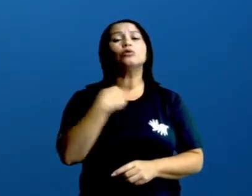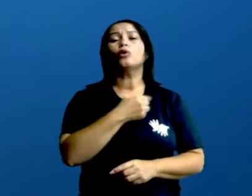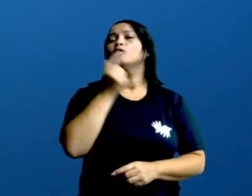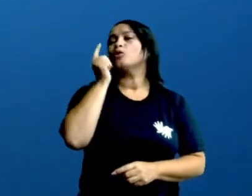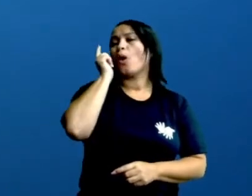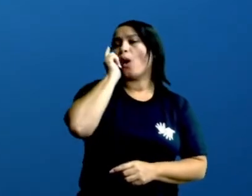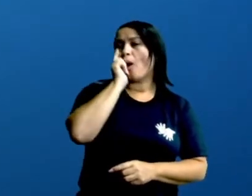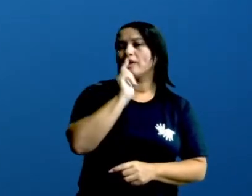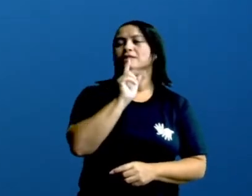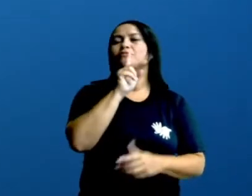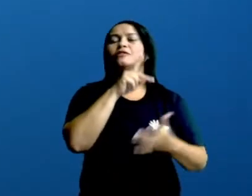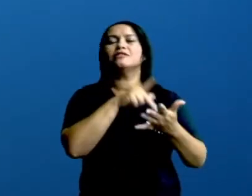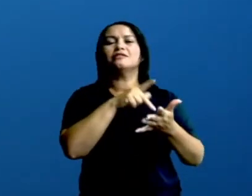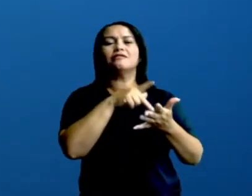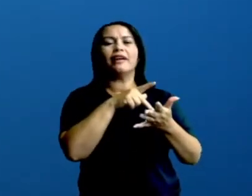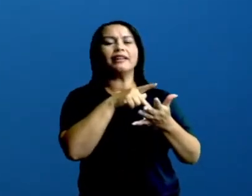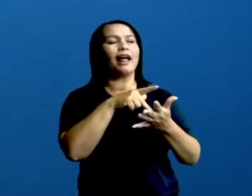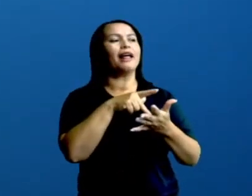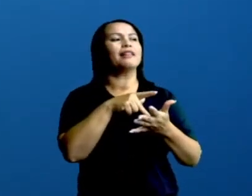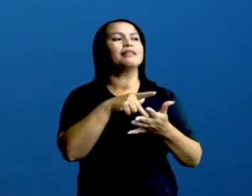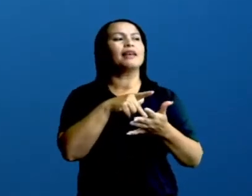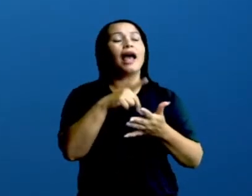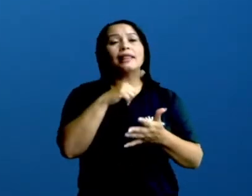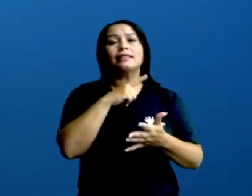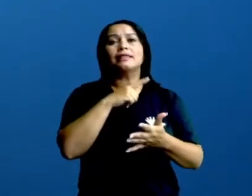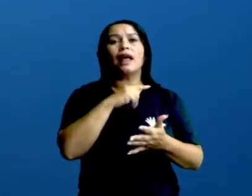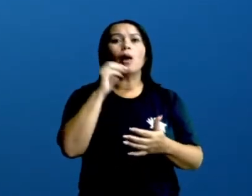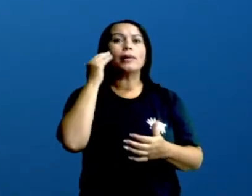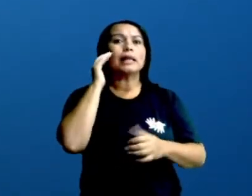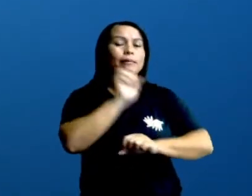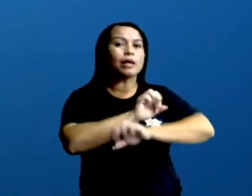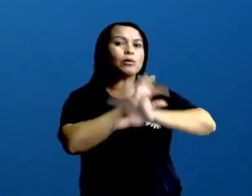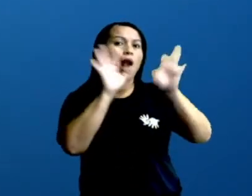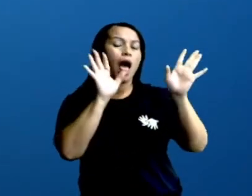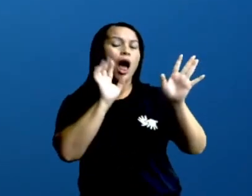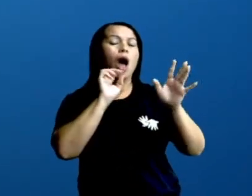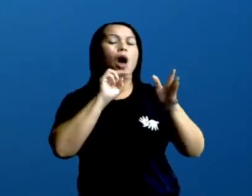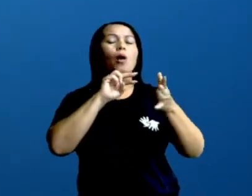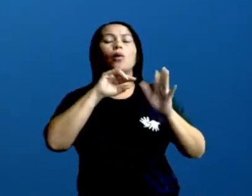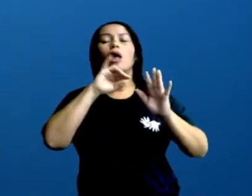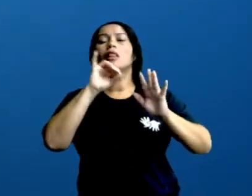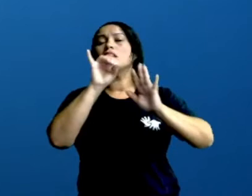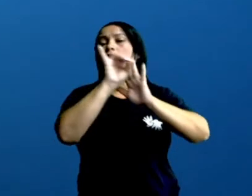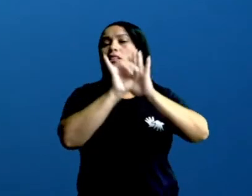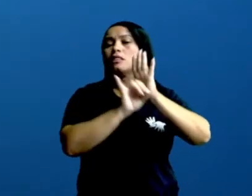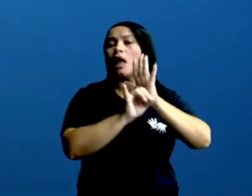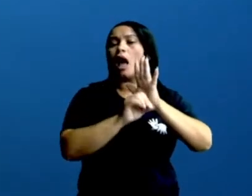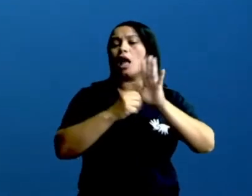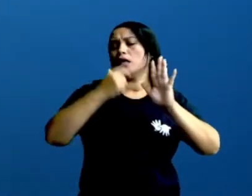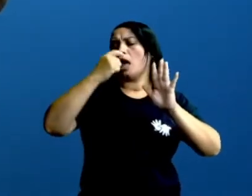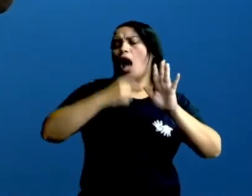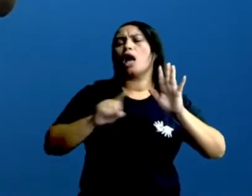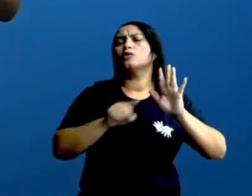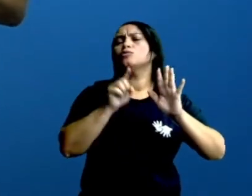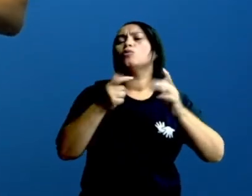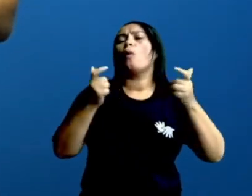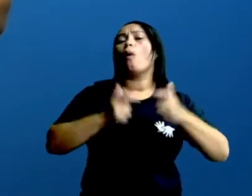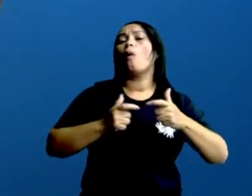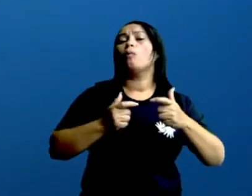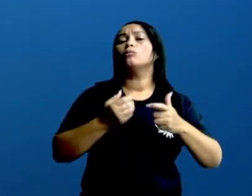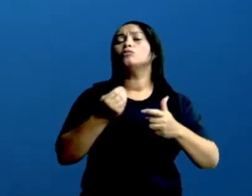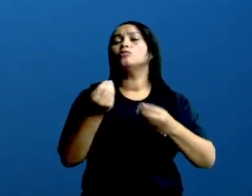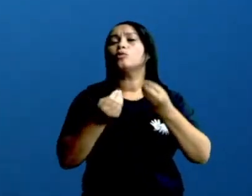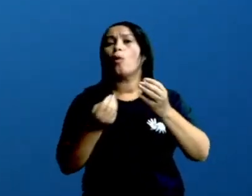consegue ter uma noção melhor de identidade, de quem somos, de onde viemos e também